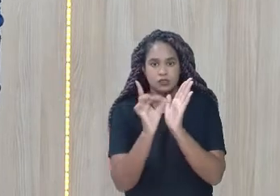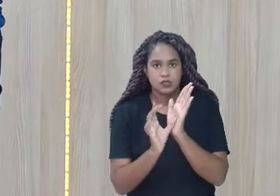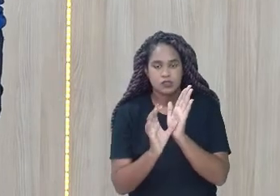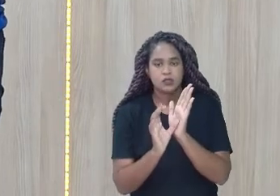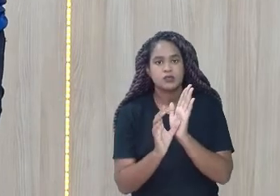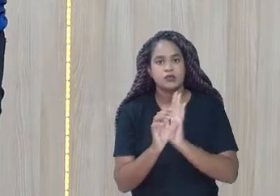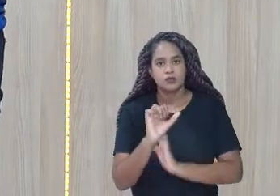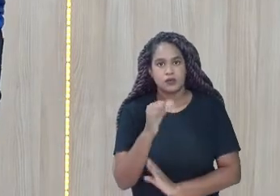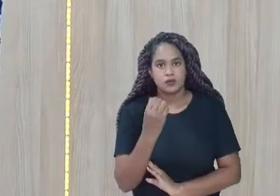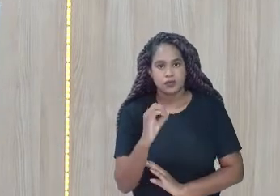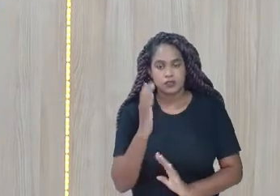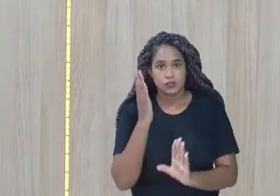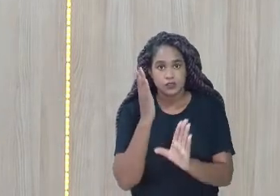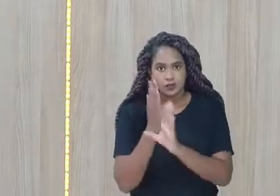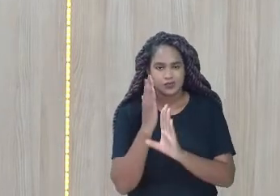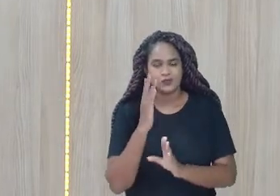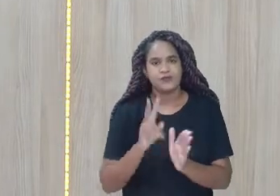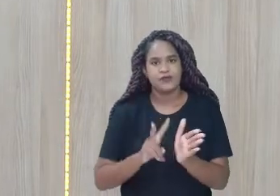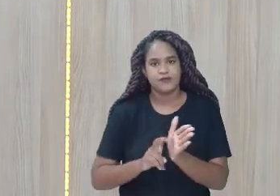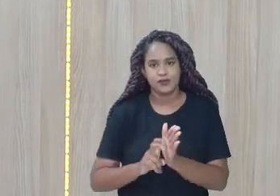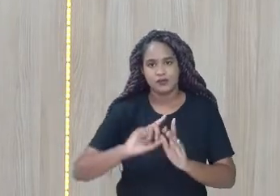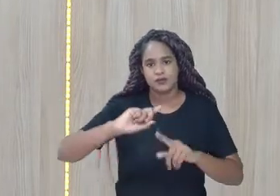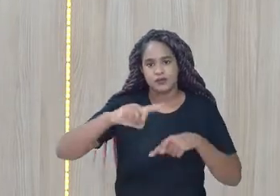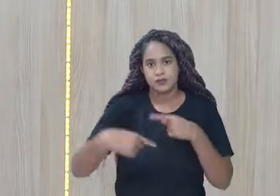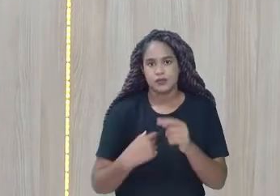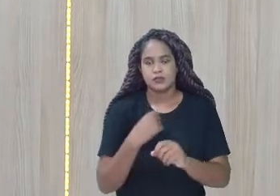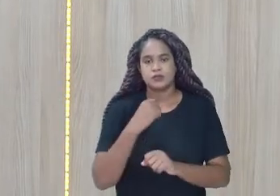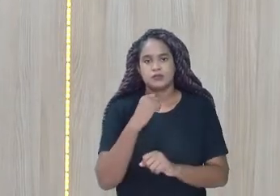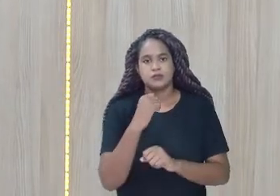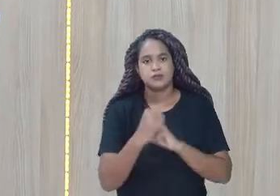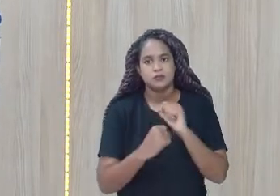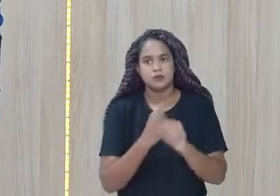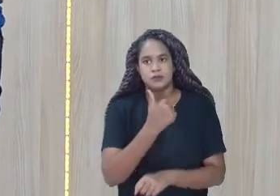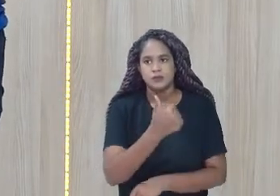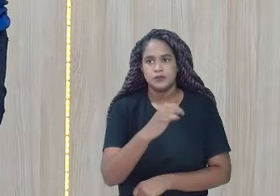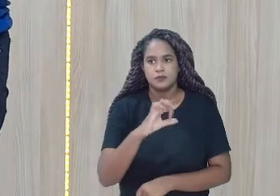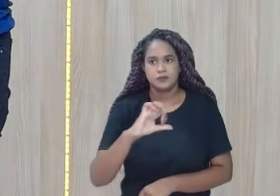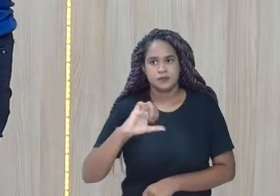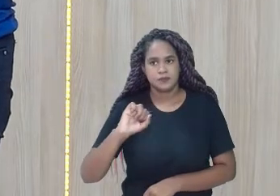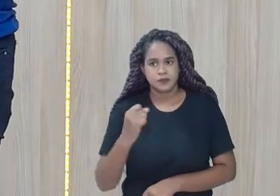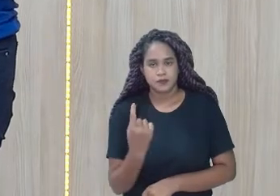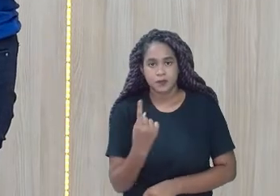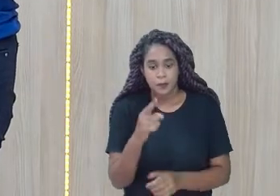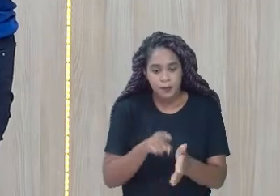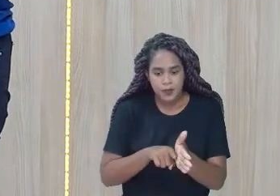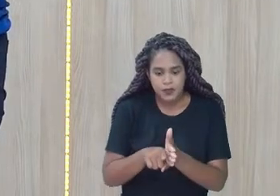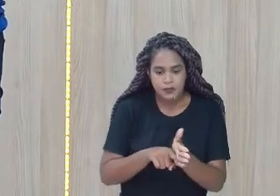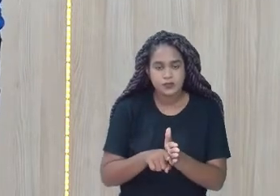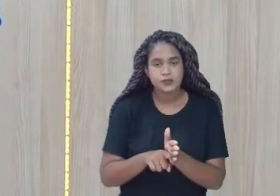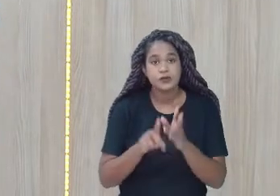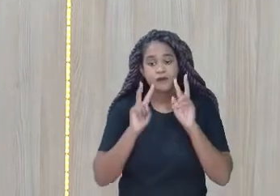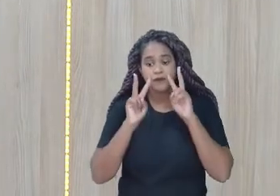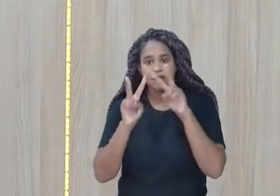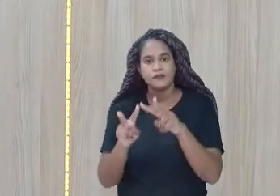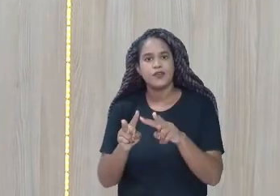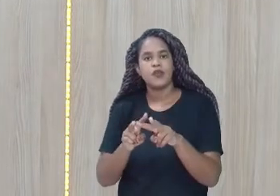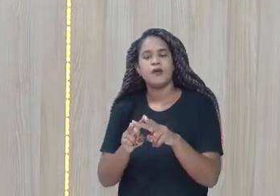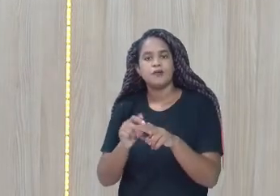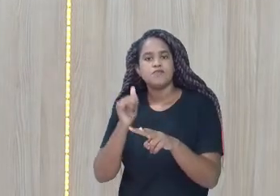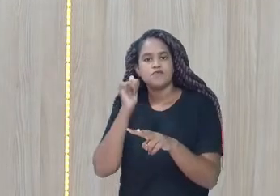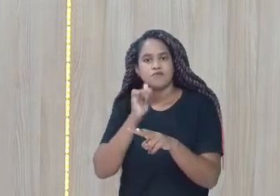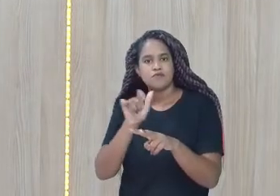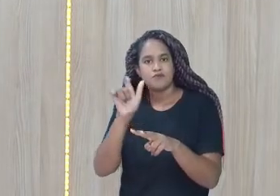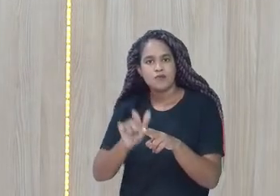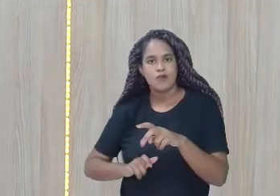vírus e depois é que em 81 realmente pesquisaram e viram que ela morreu de AIDS. Então, foi